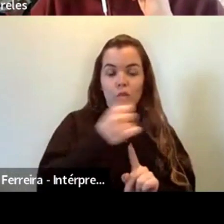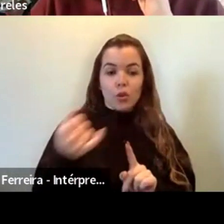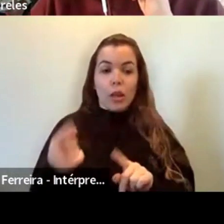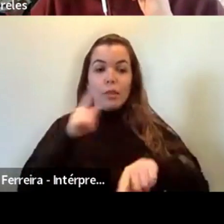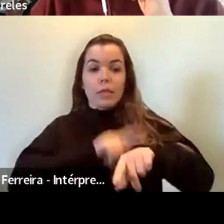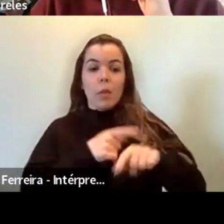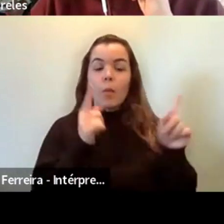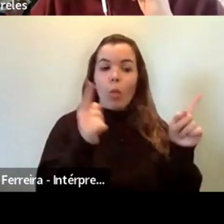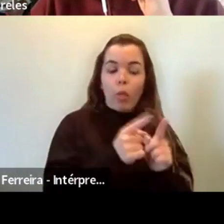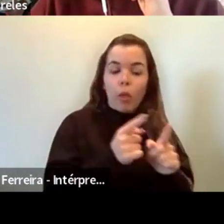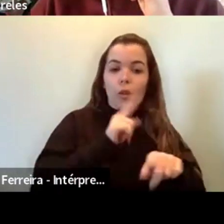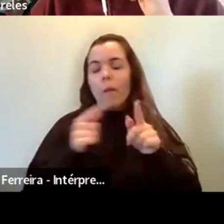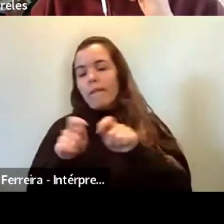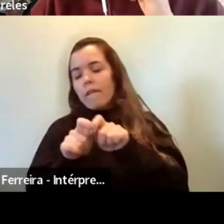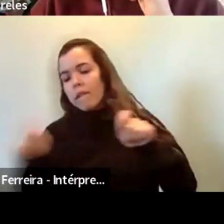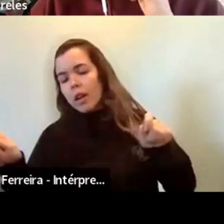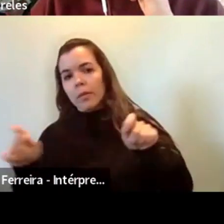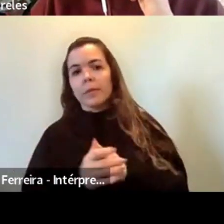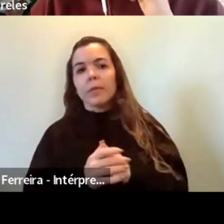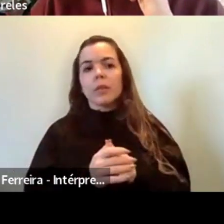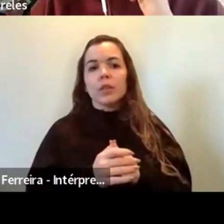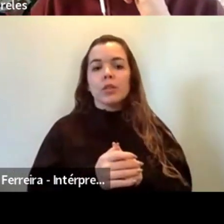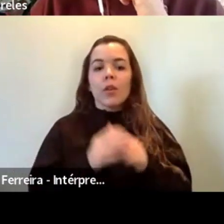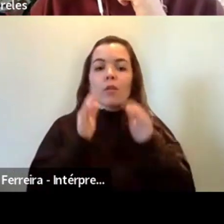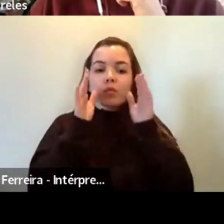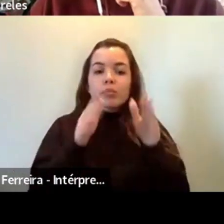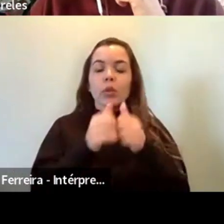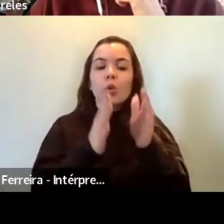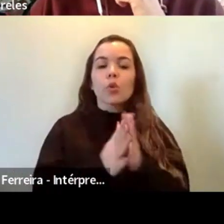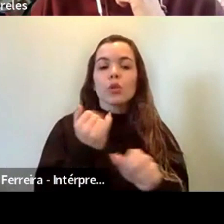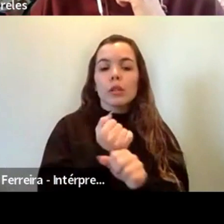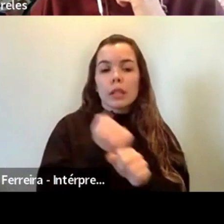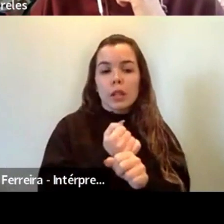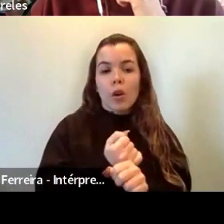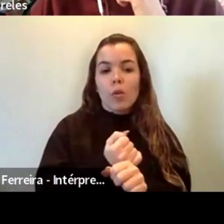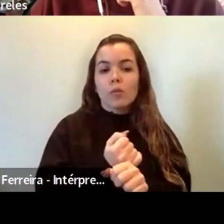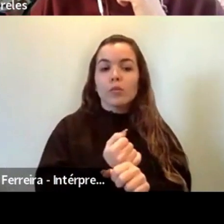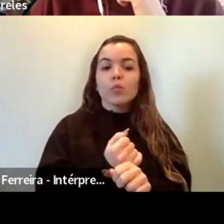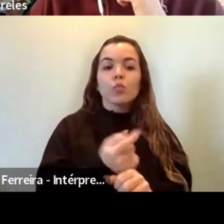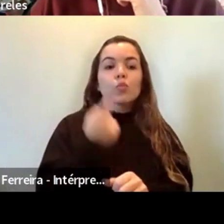duração destinados aos trabalhadores da administração pública. Conheça a nossa oferta formativa